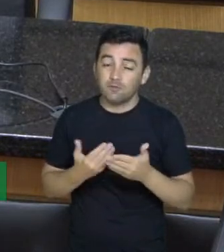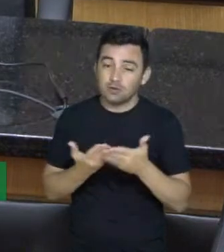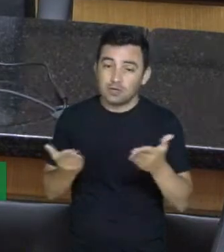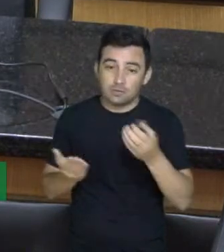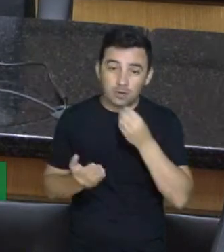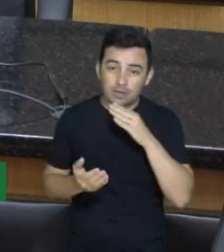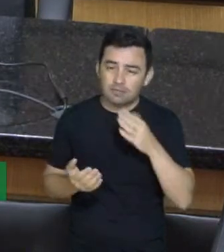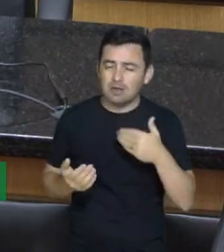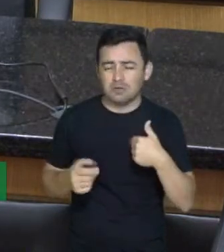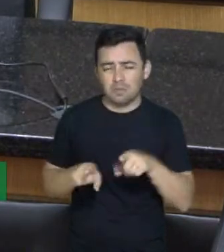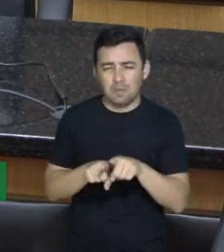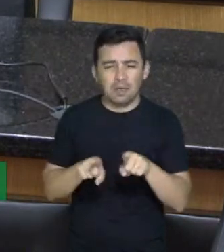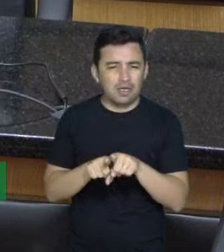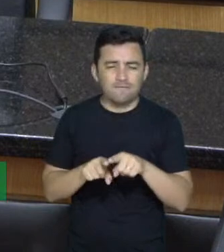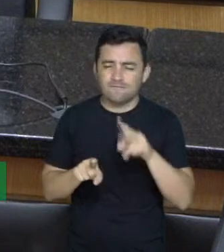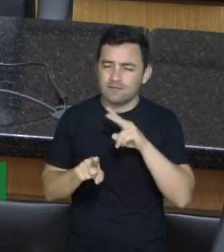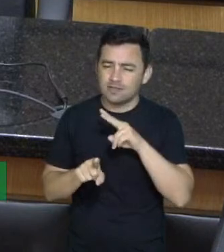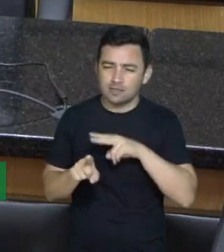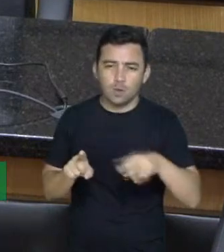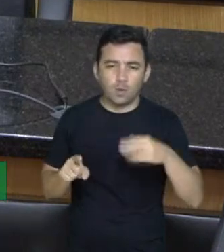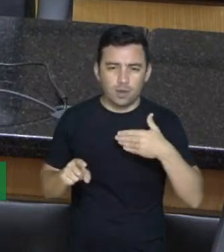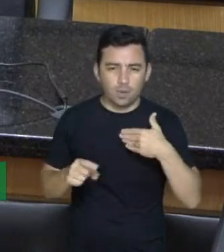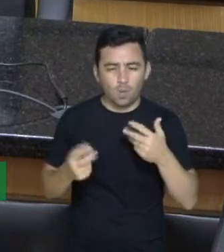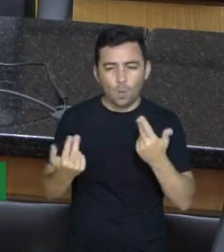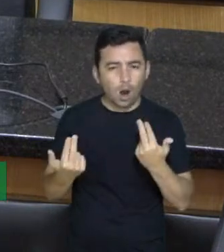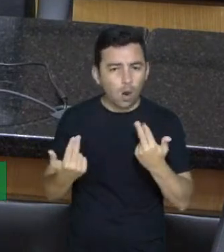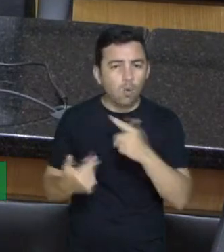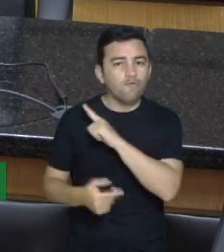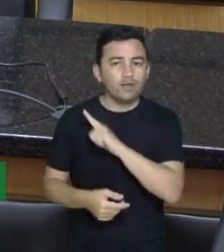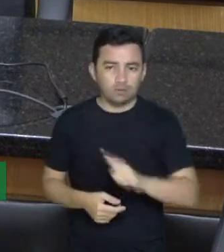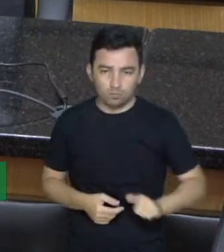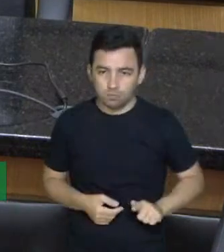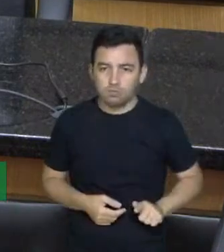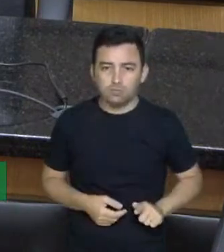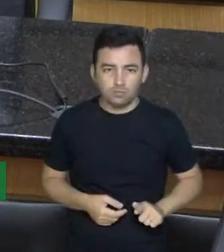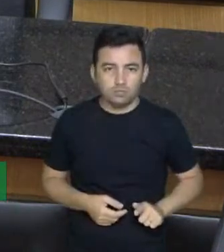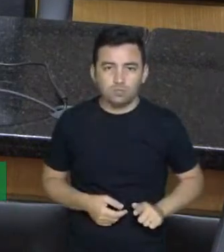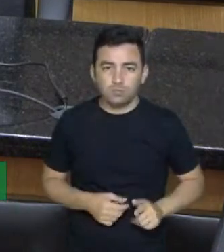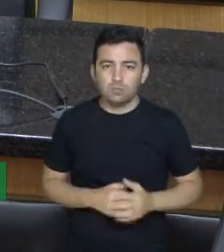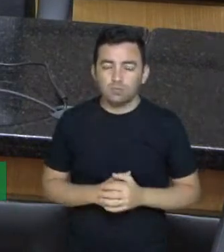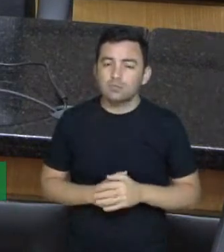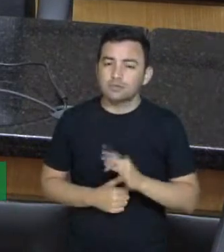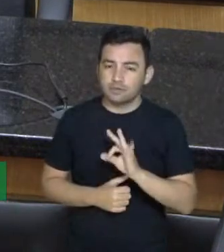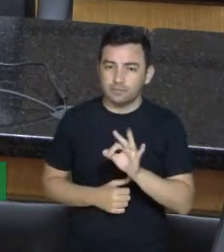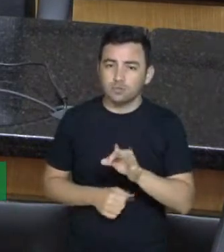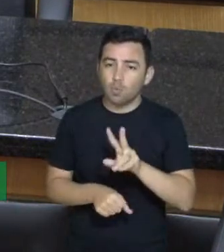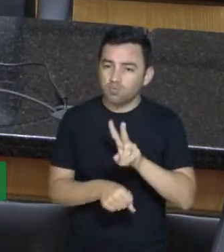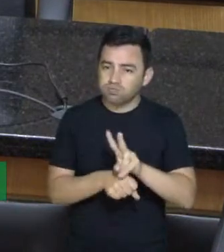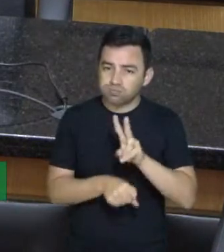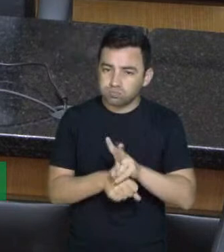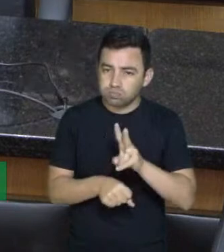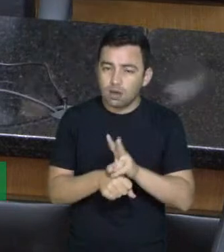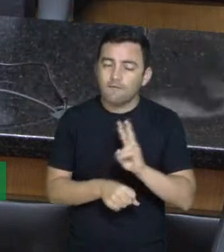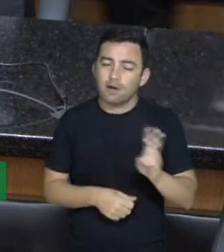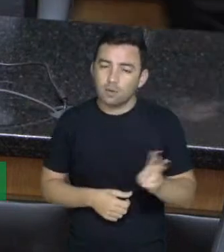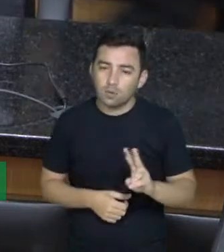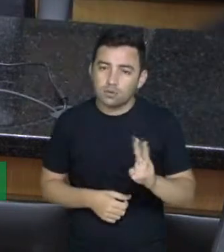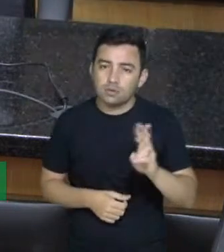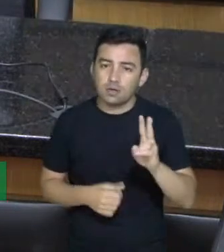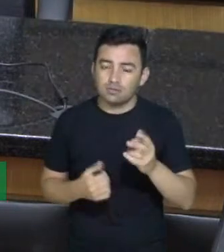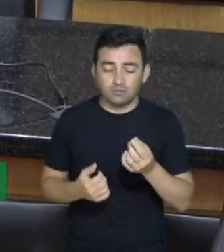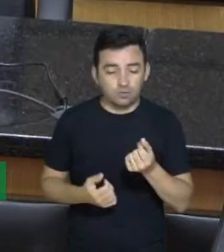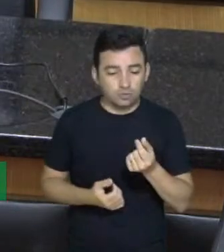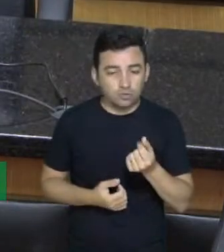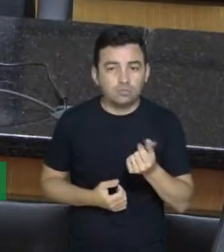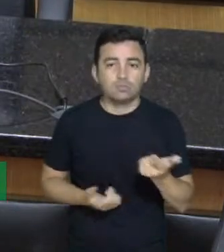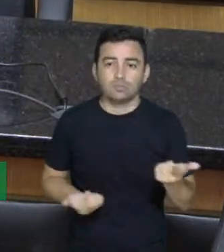visão que o senhor tem, deputado, é a visão do governo, justamente em cuidar e valorizar bem do erário público.